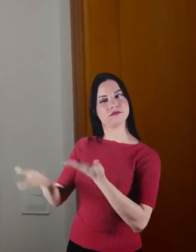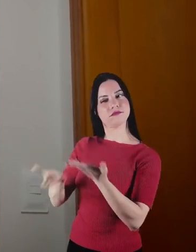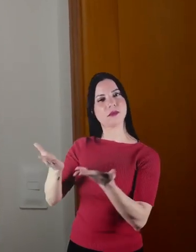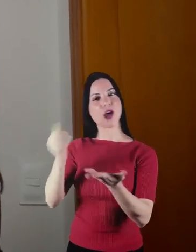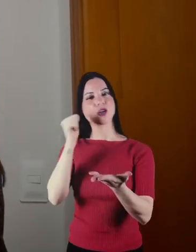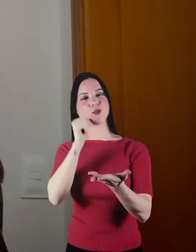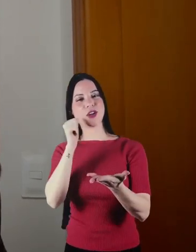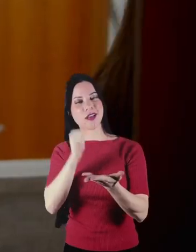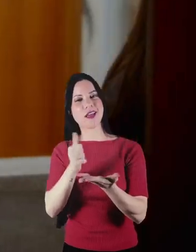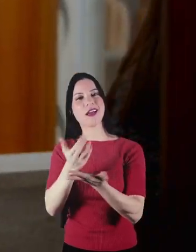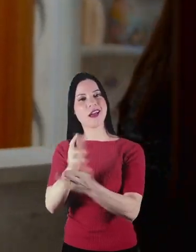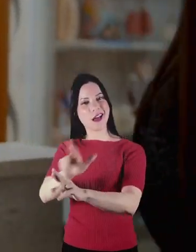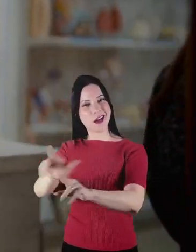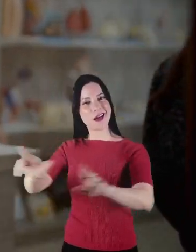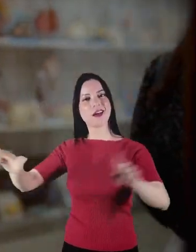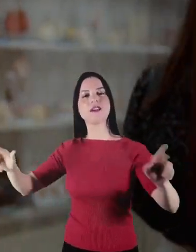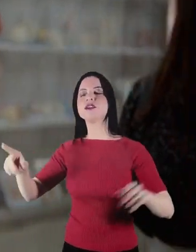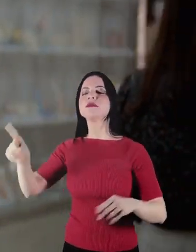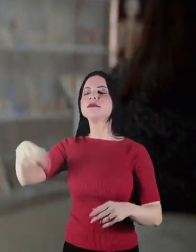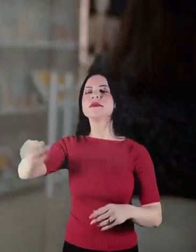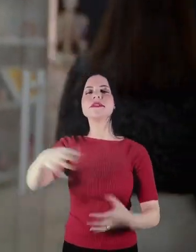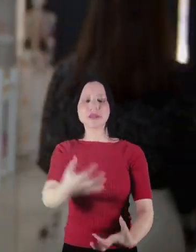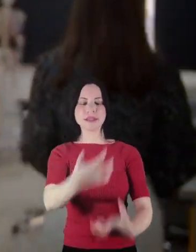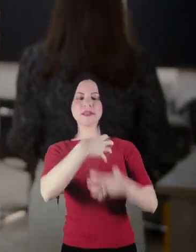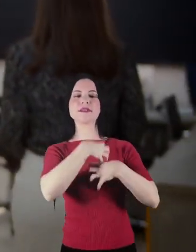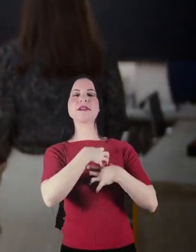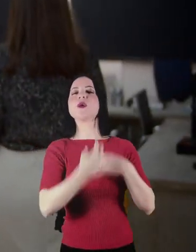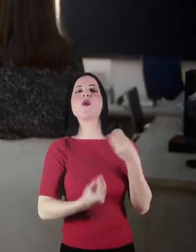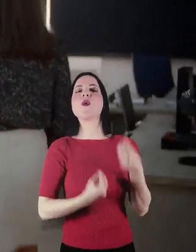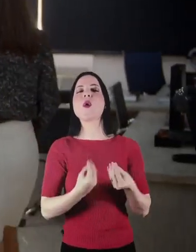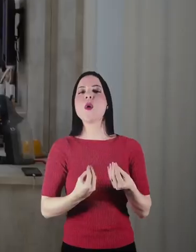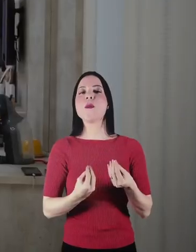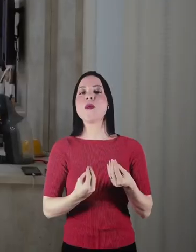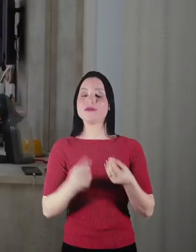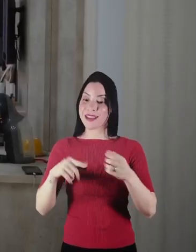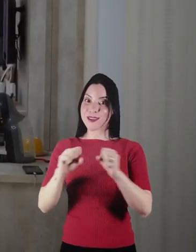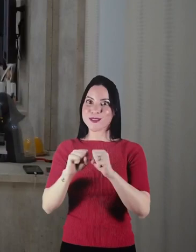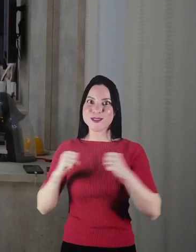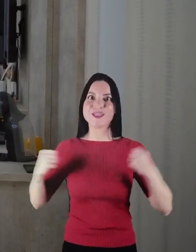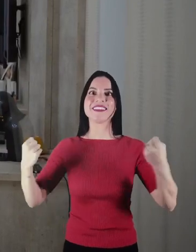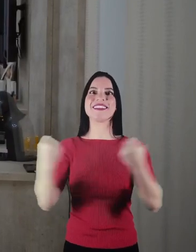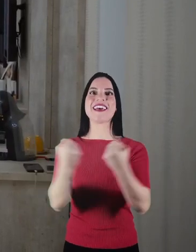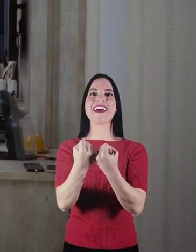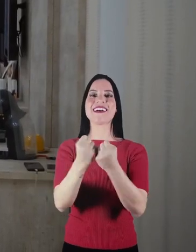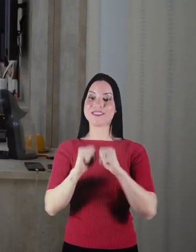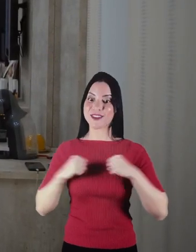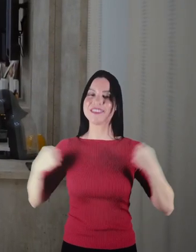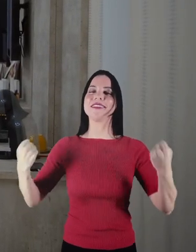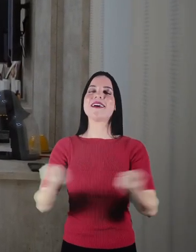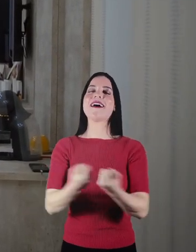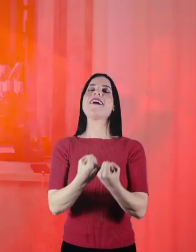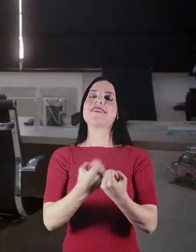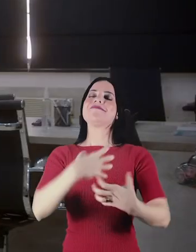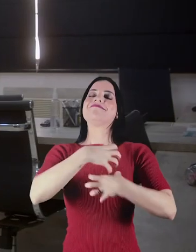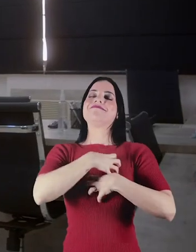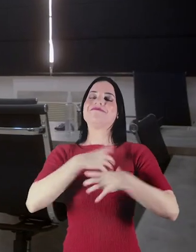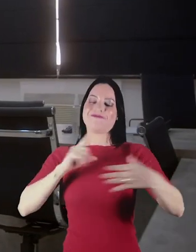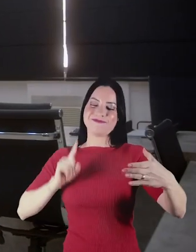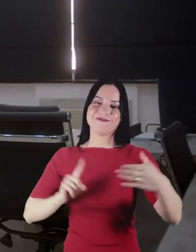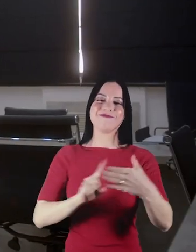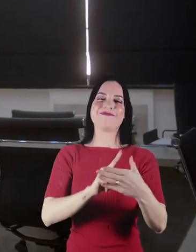Empoderar as mulheres, isso vai fazer com que elas se sintam dentro da sociedade e dentro